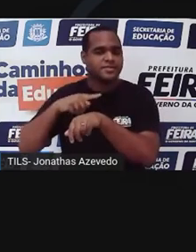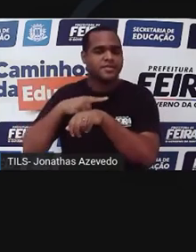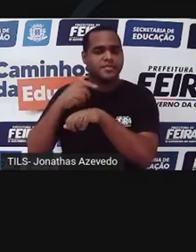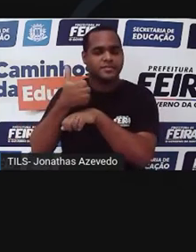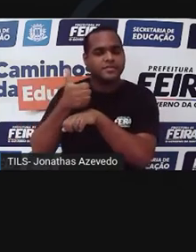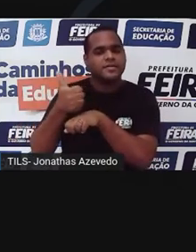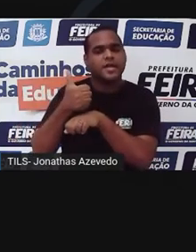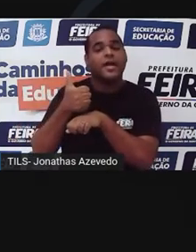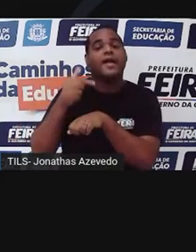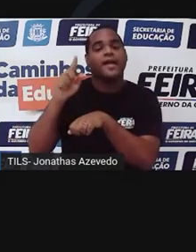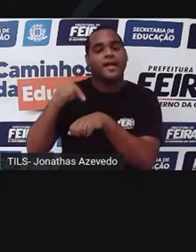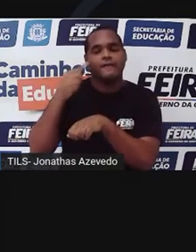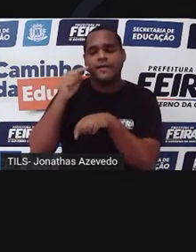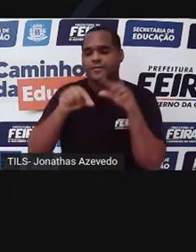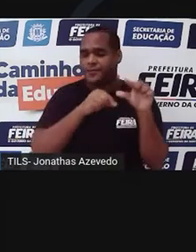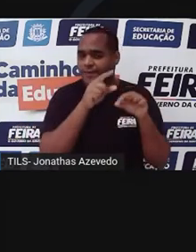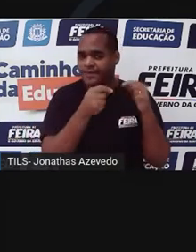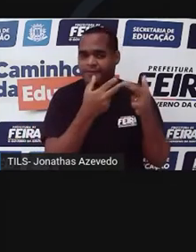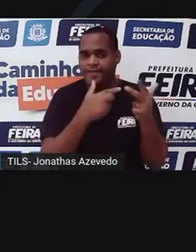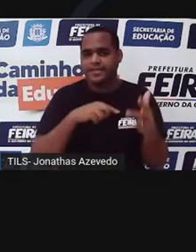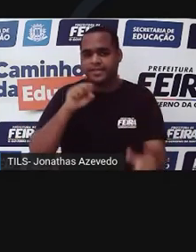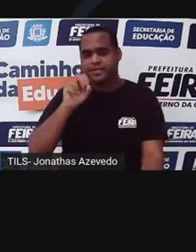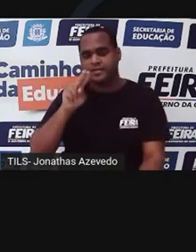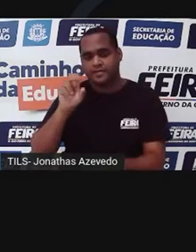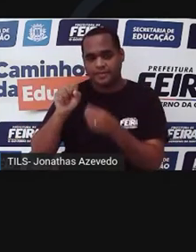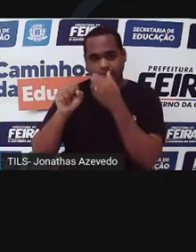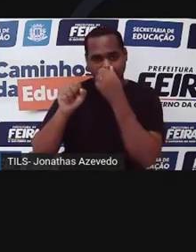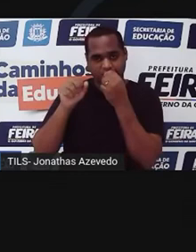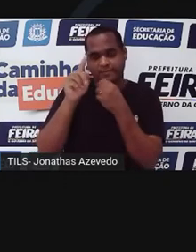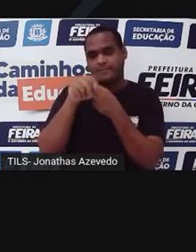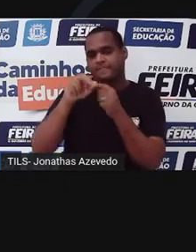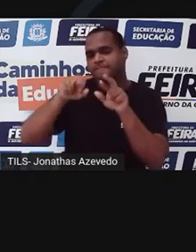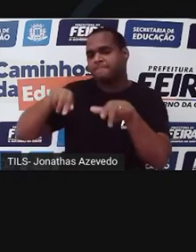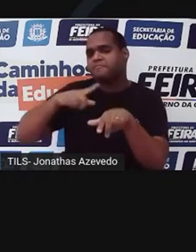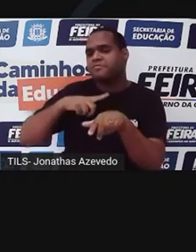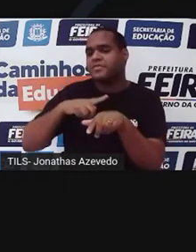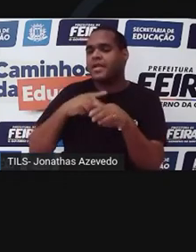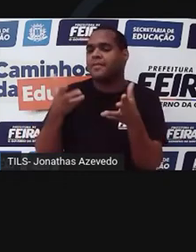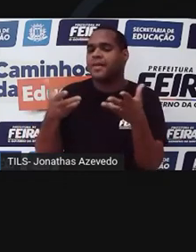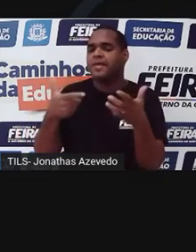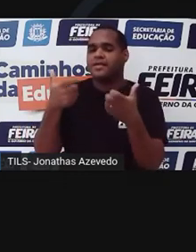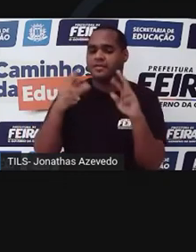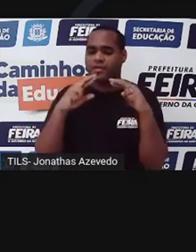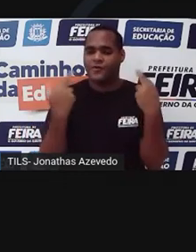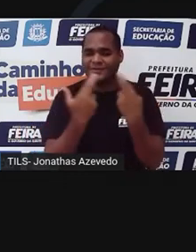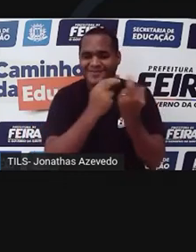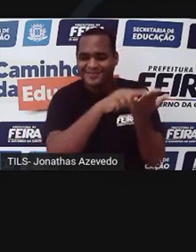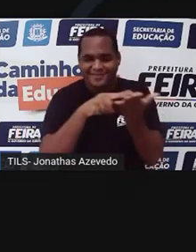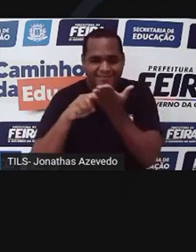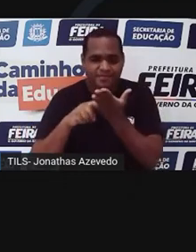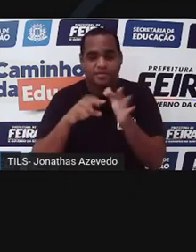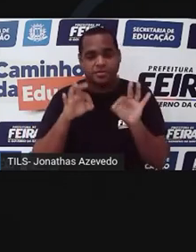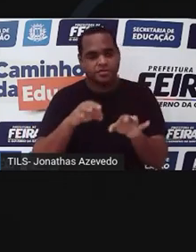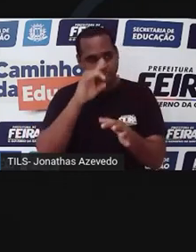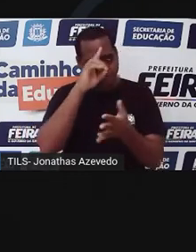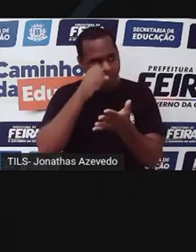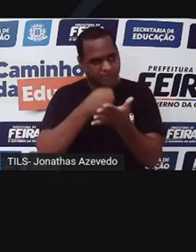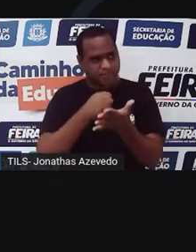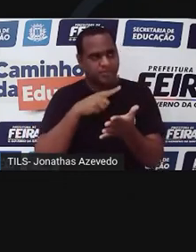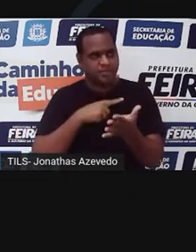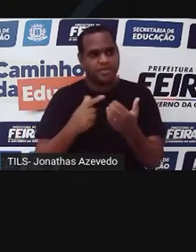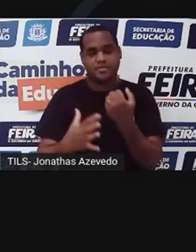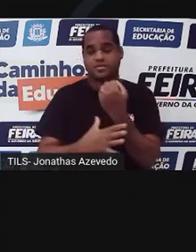mais adequado para a sua saúde o SUS oferece uma série de métodos e também reuniões para que a decisão possa ser